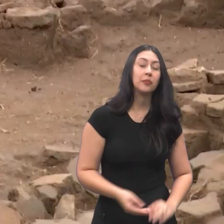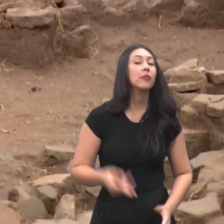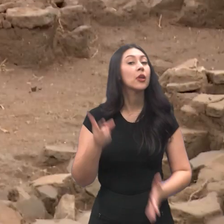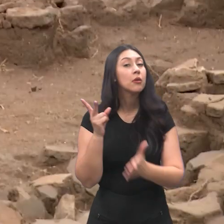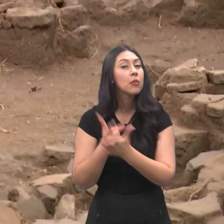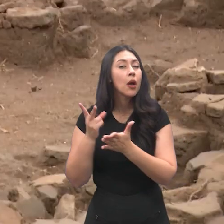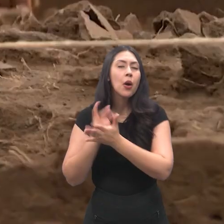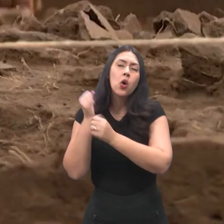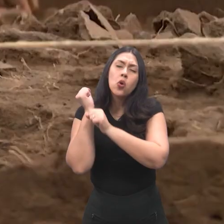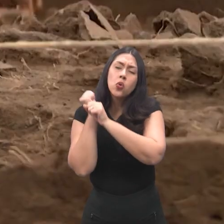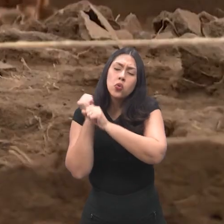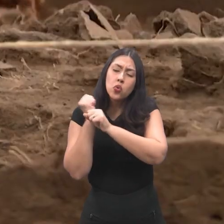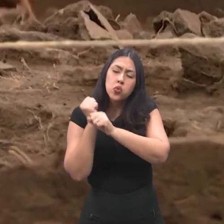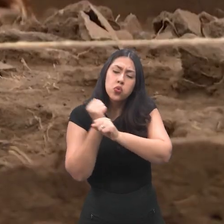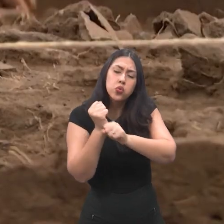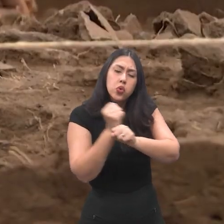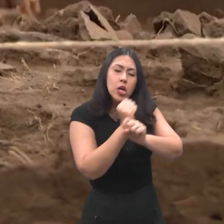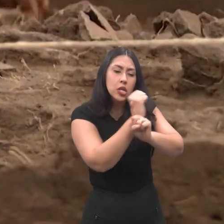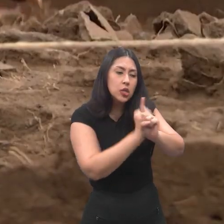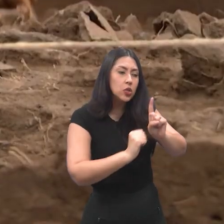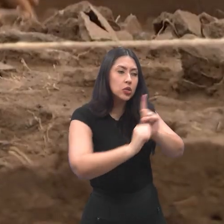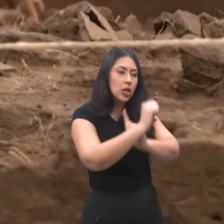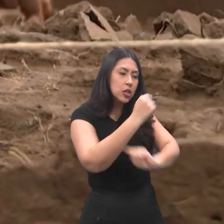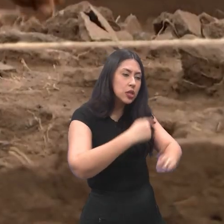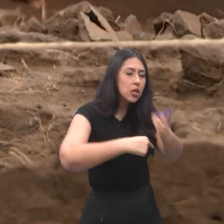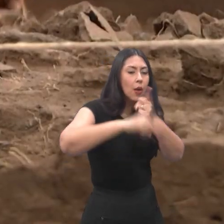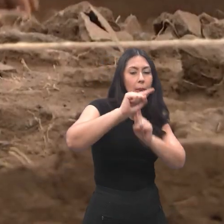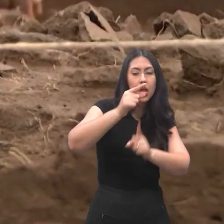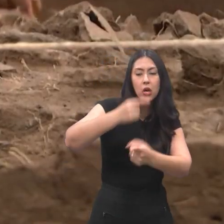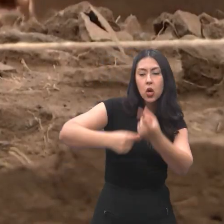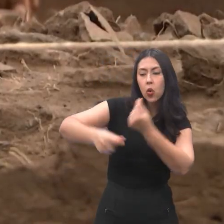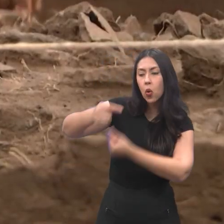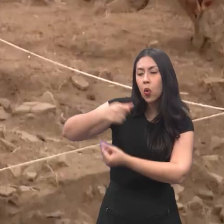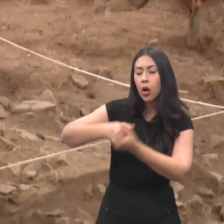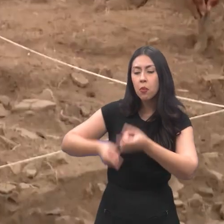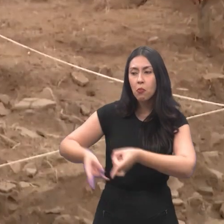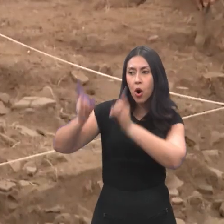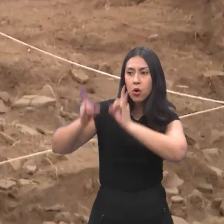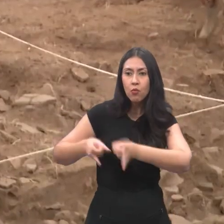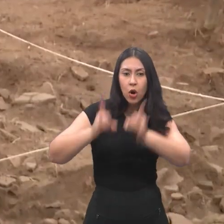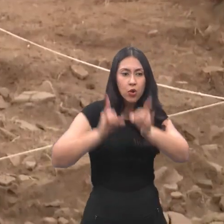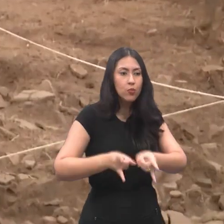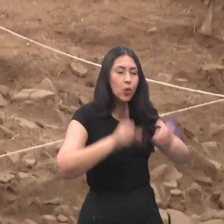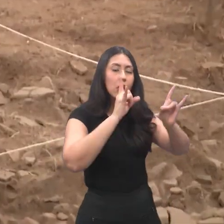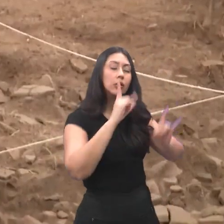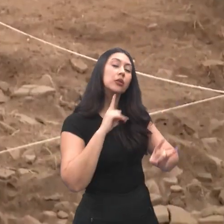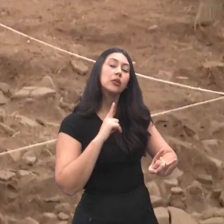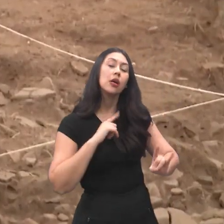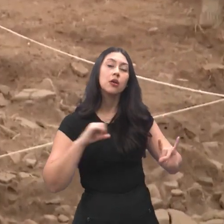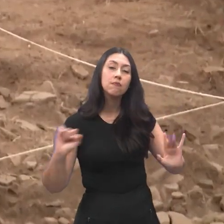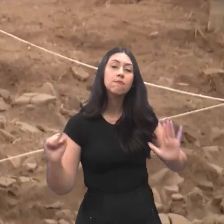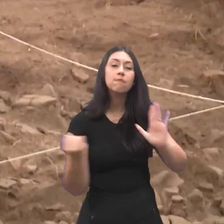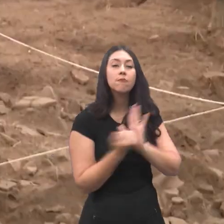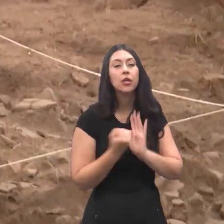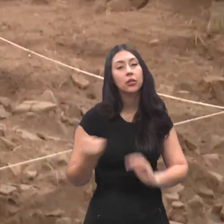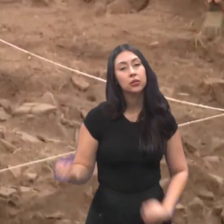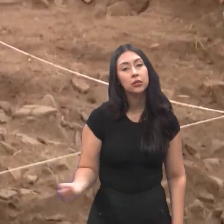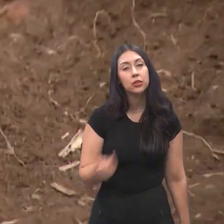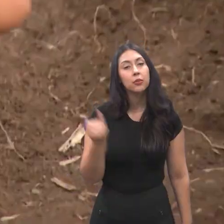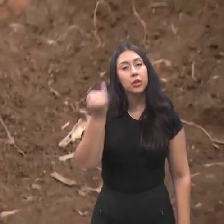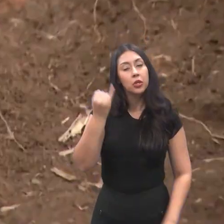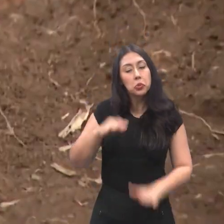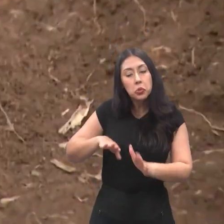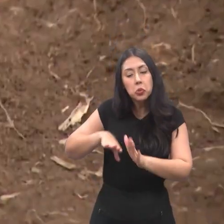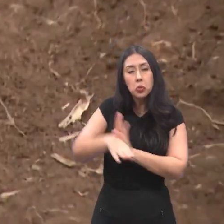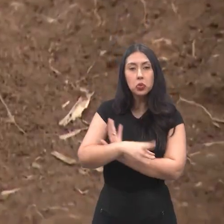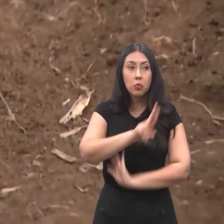após séculos de transformações sociais, econômicas e urbanas, a região ainda preserva marcas significativas